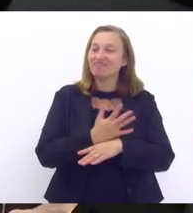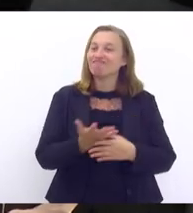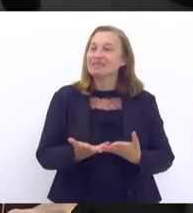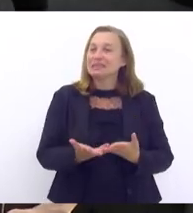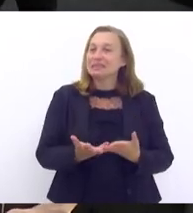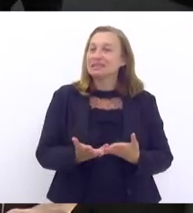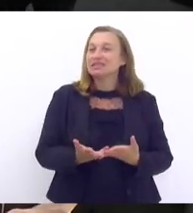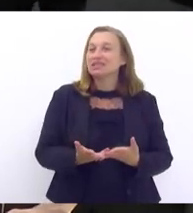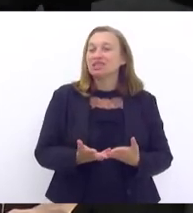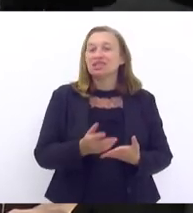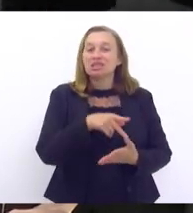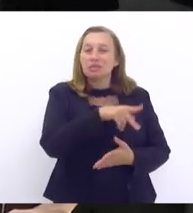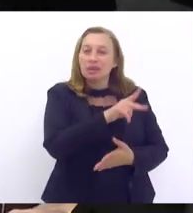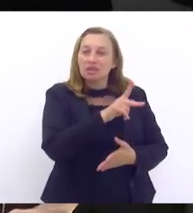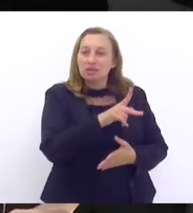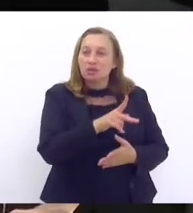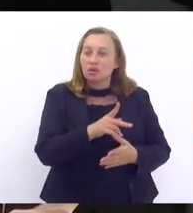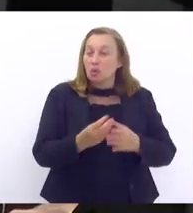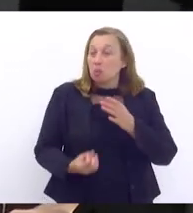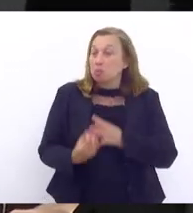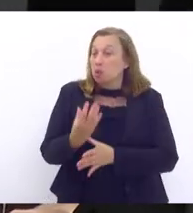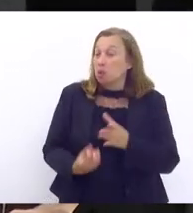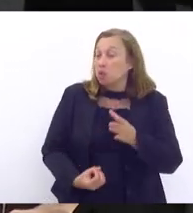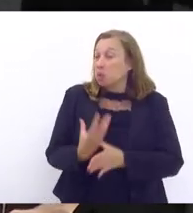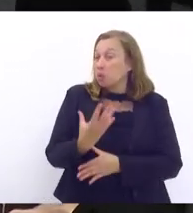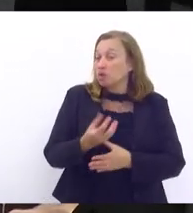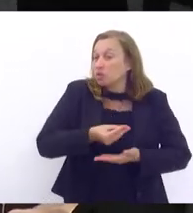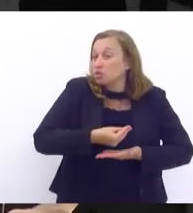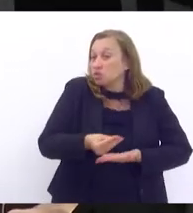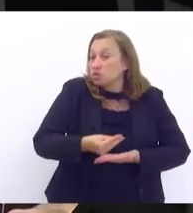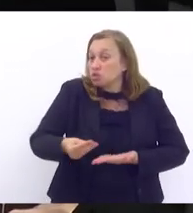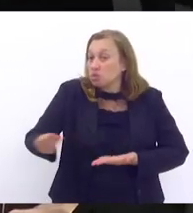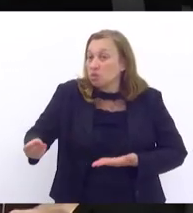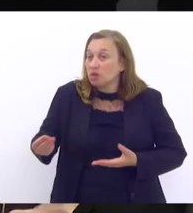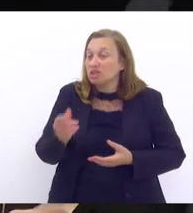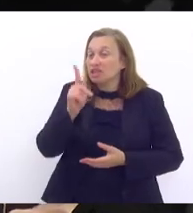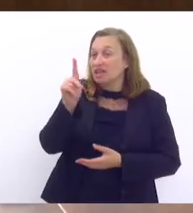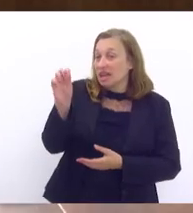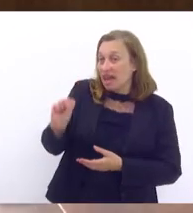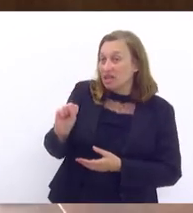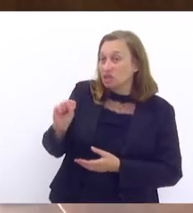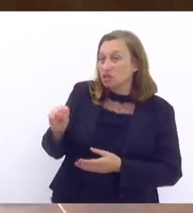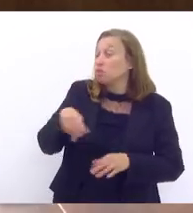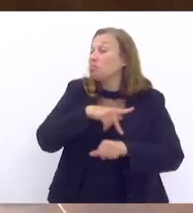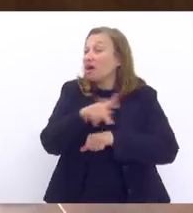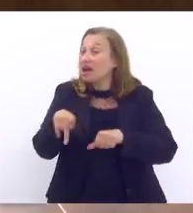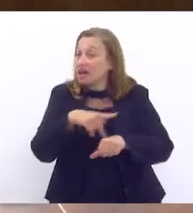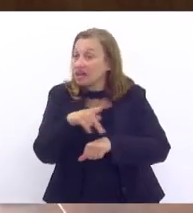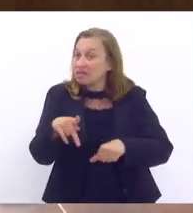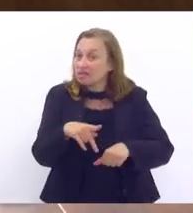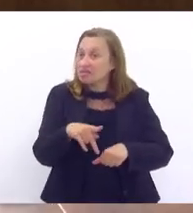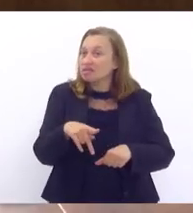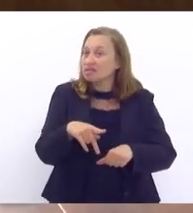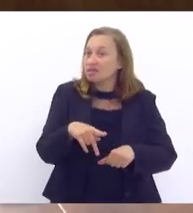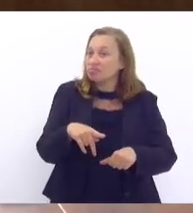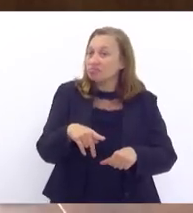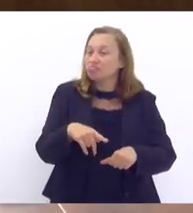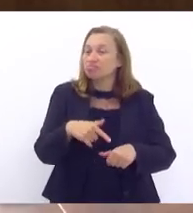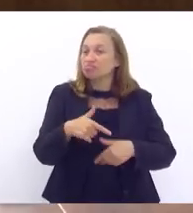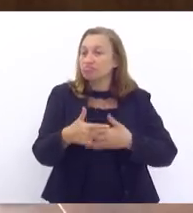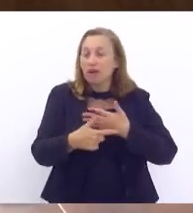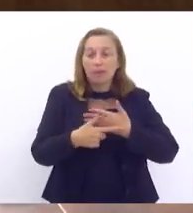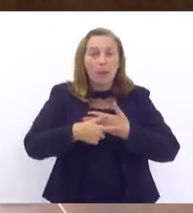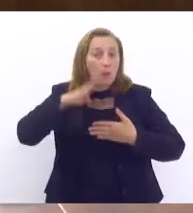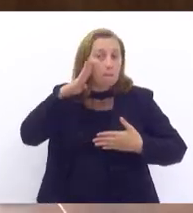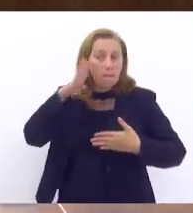questão somente do petróleo, uma das maiores produtoras e distribuidoras de gás do país, tem uma vocação enorme para o